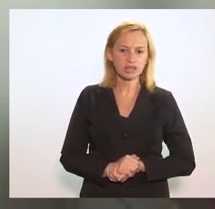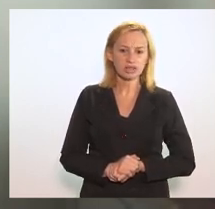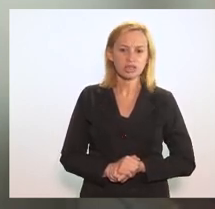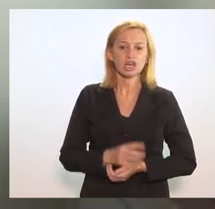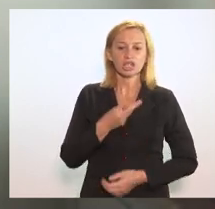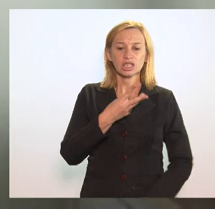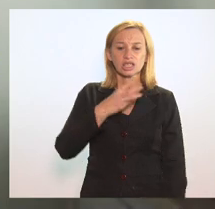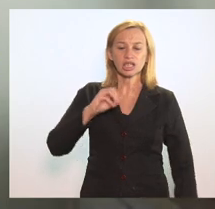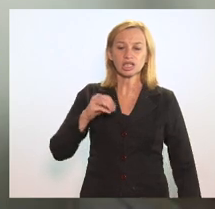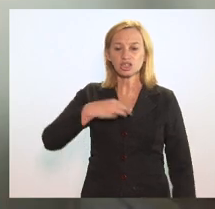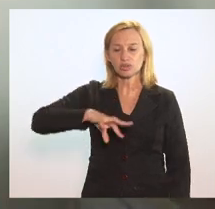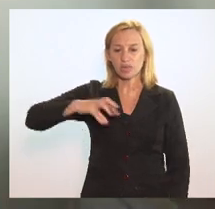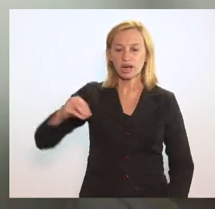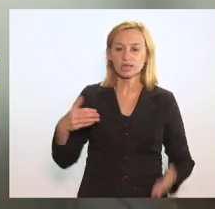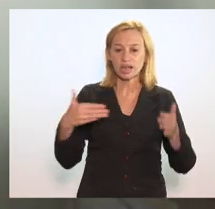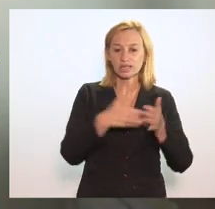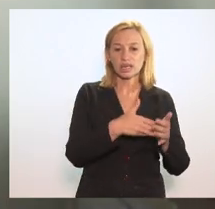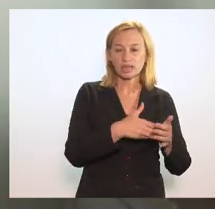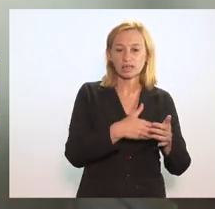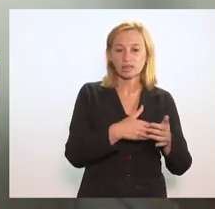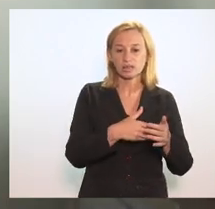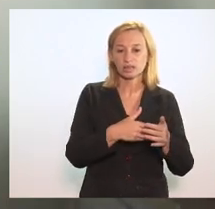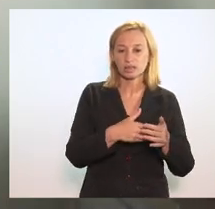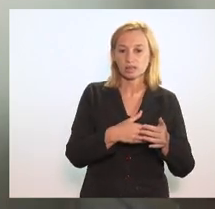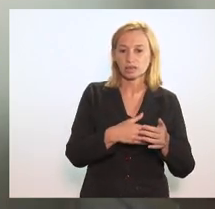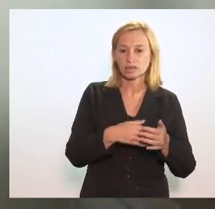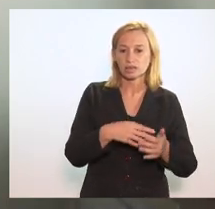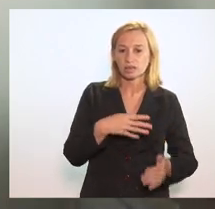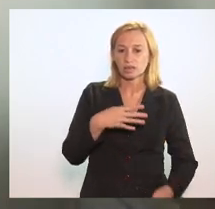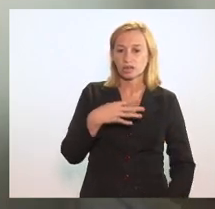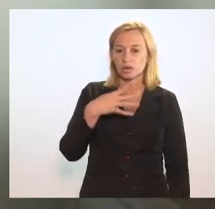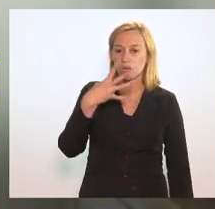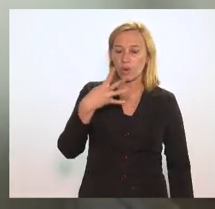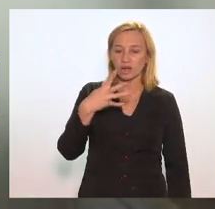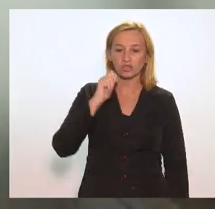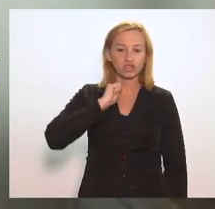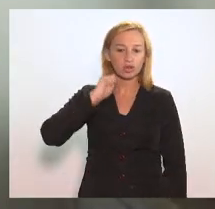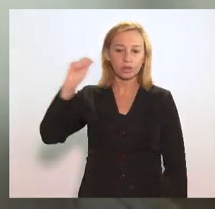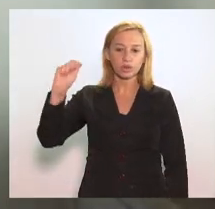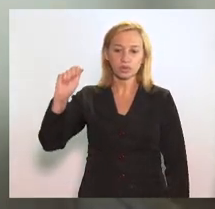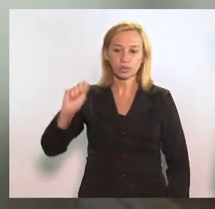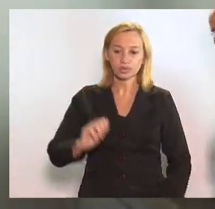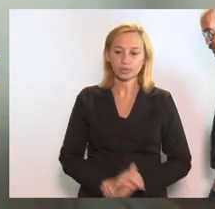até 4 de abril,